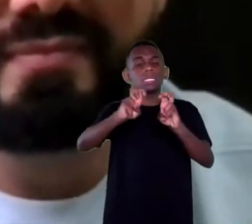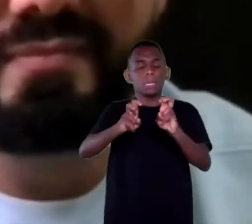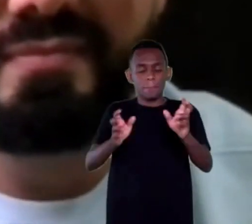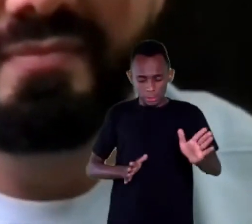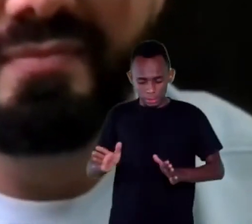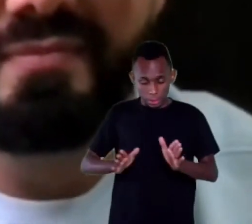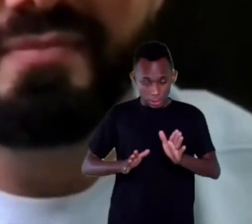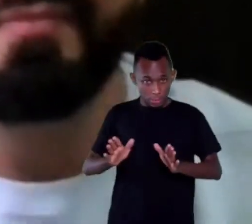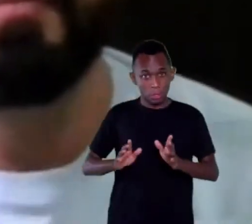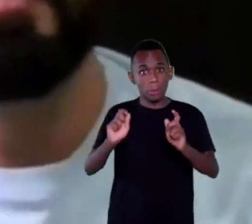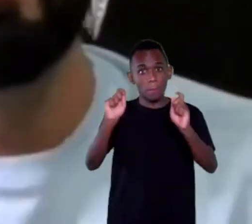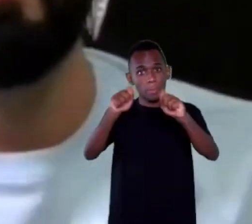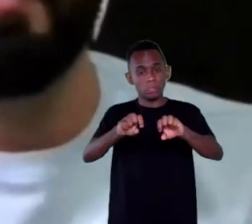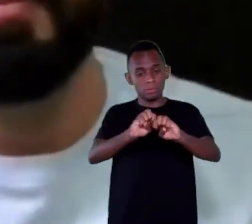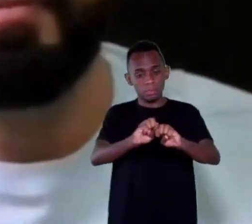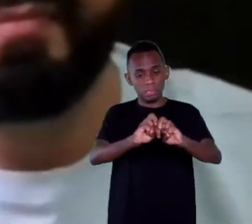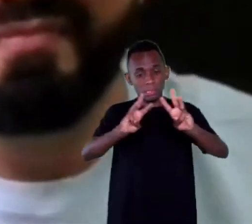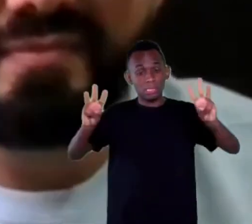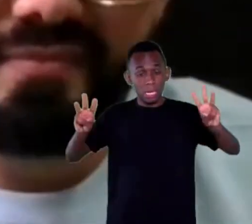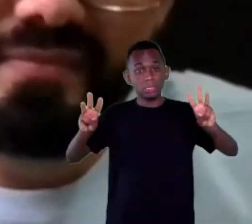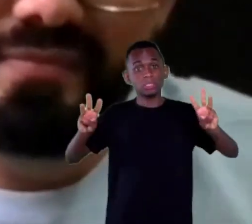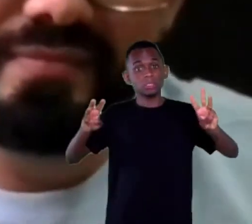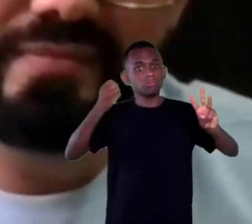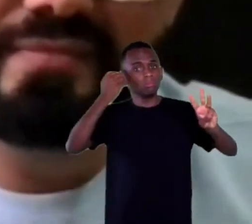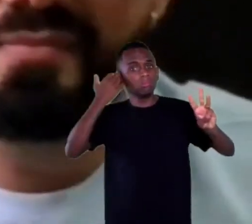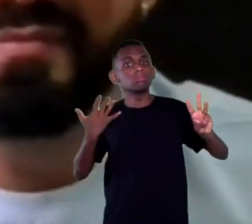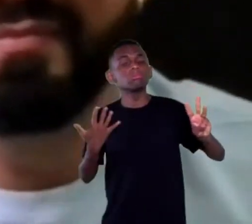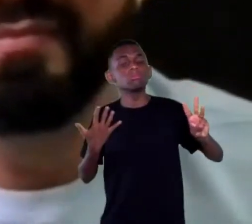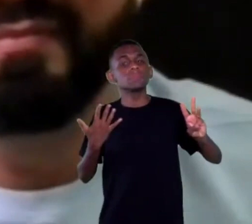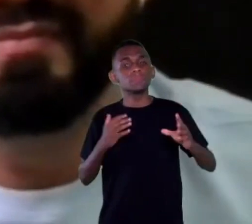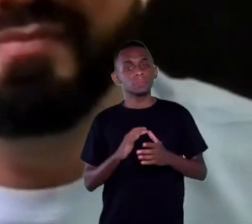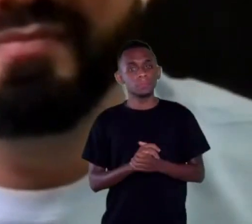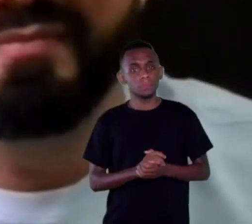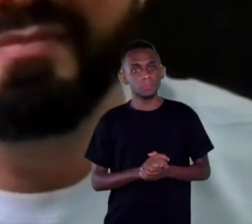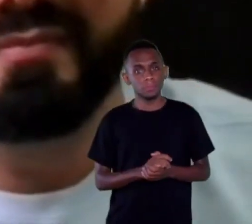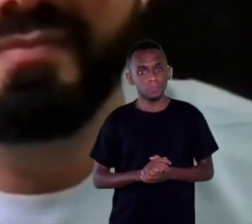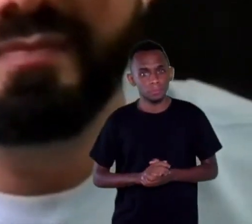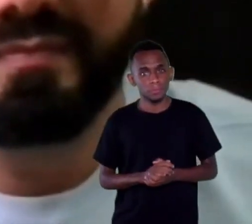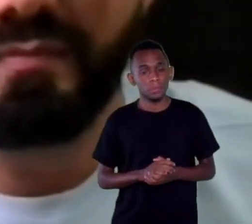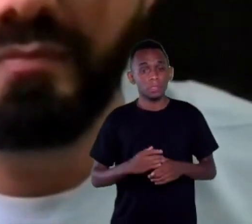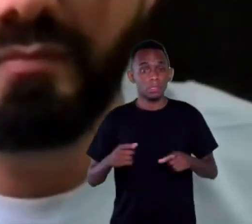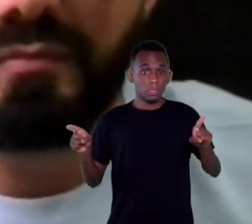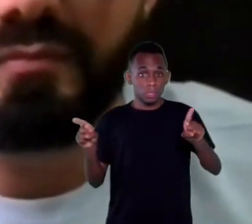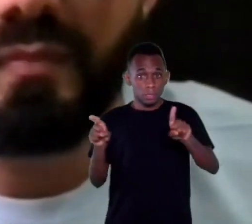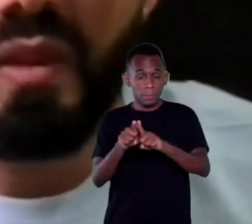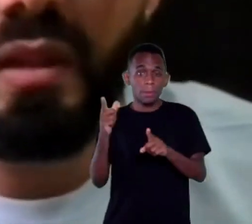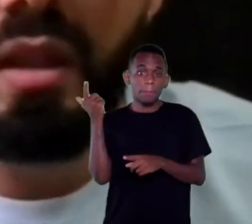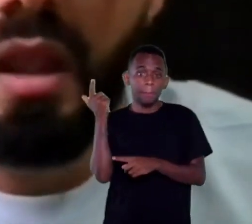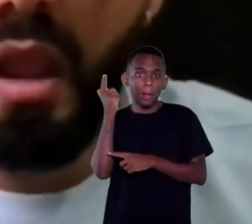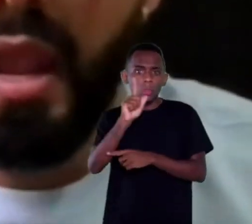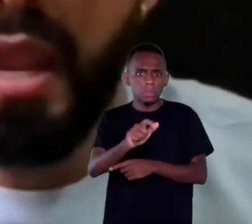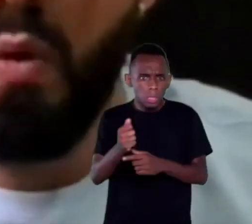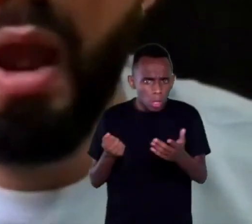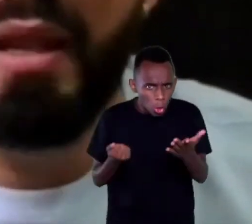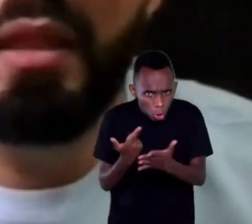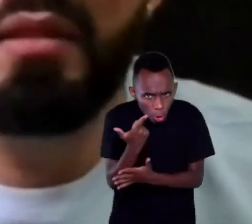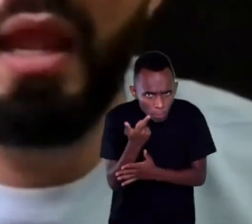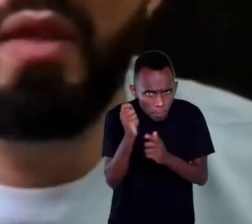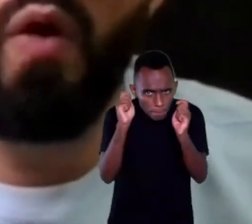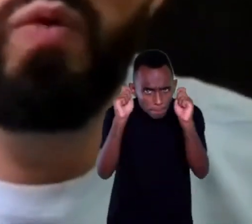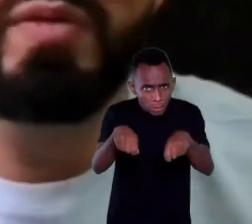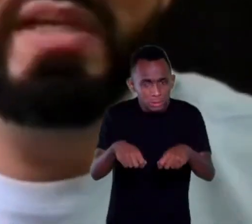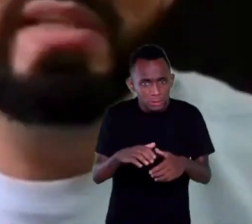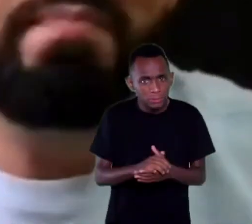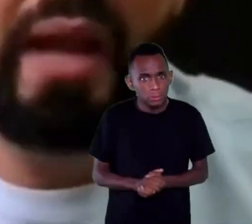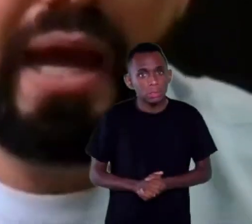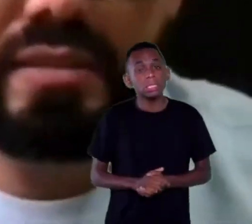disponível no site, né? E o livro, para adquirir mesmo o livro, ele ainda está disponível, Magela? Eu ainda